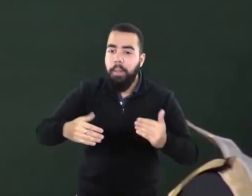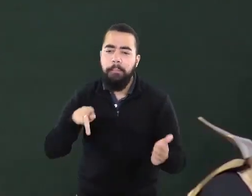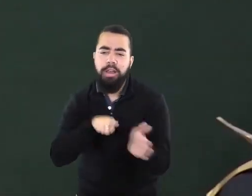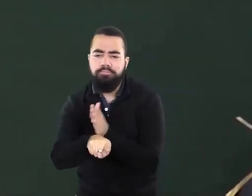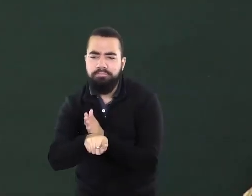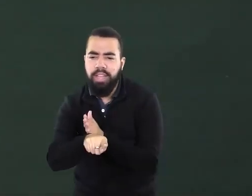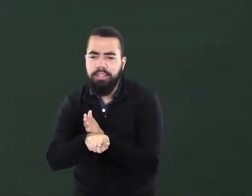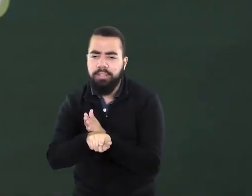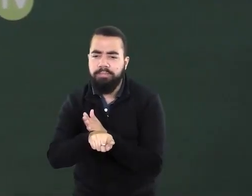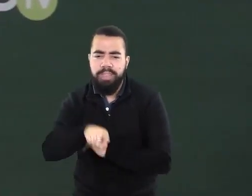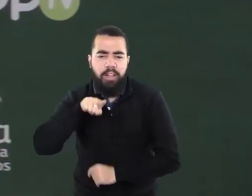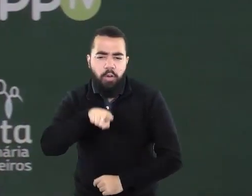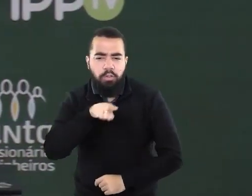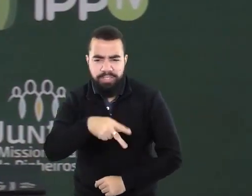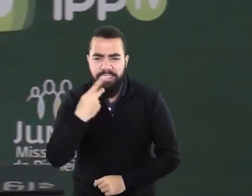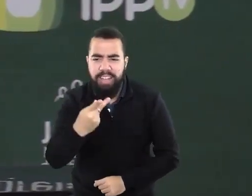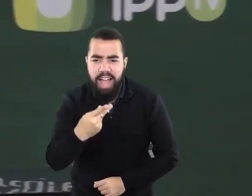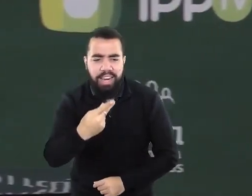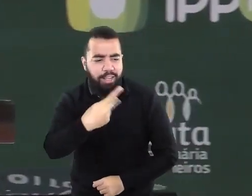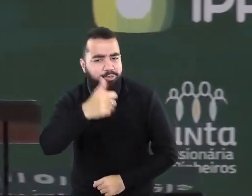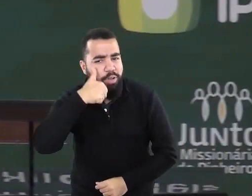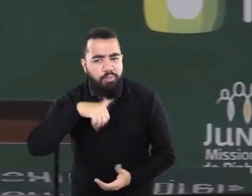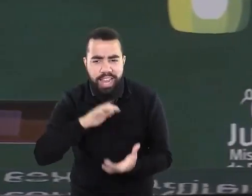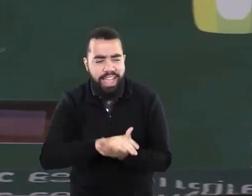Porque se não treinar, esquece, sabia?